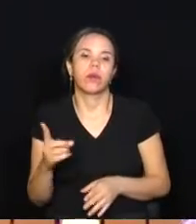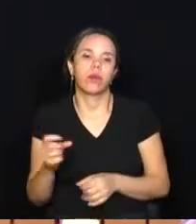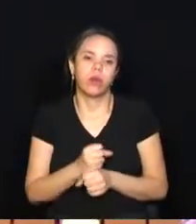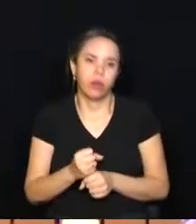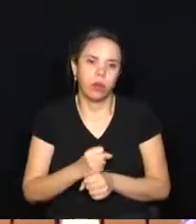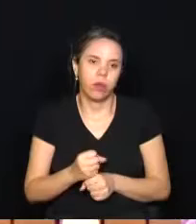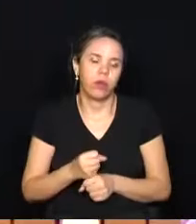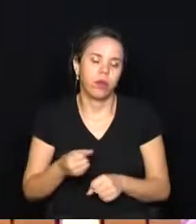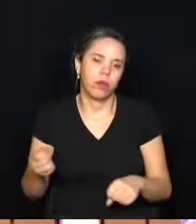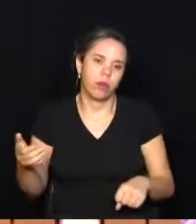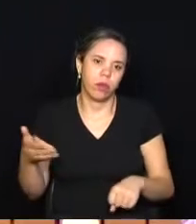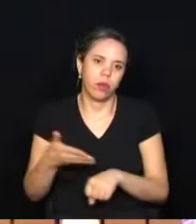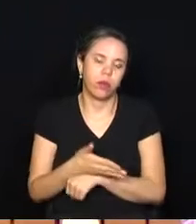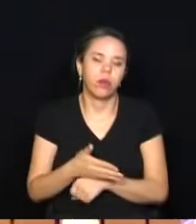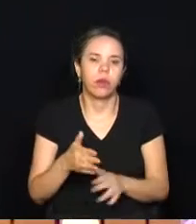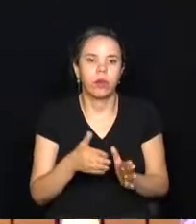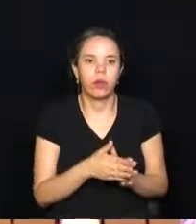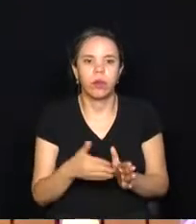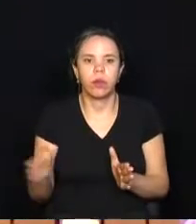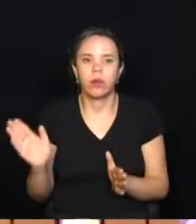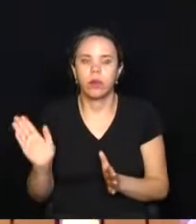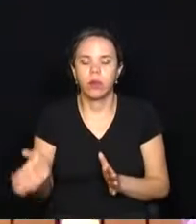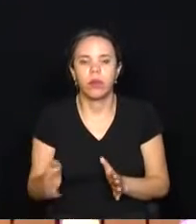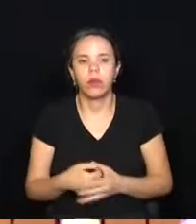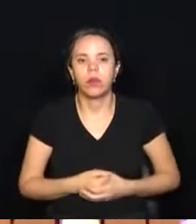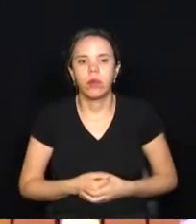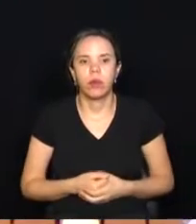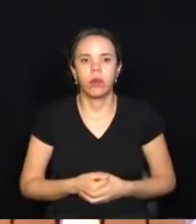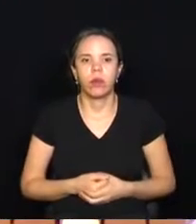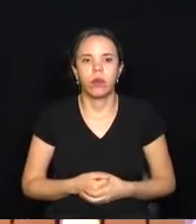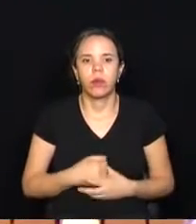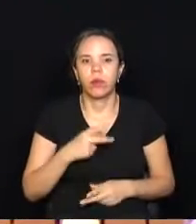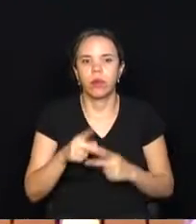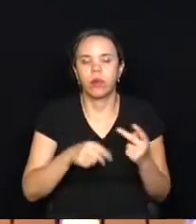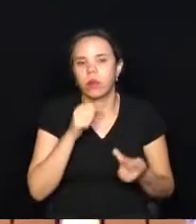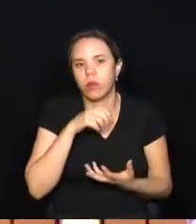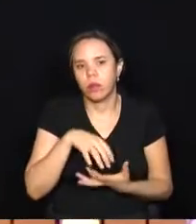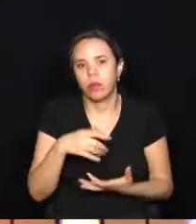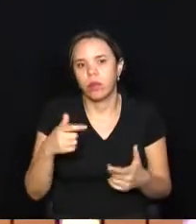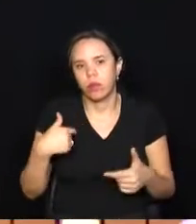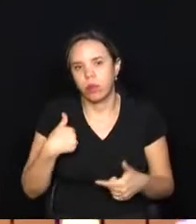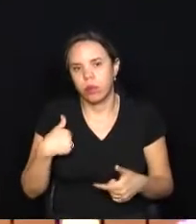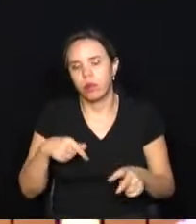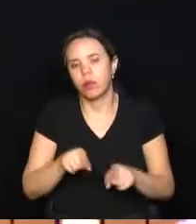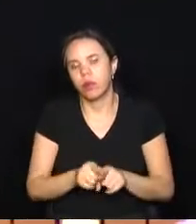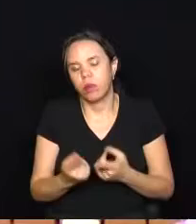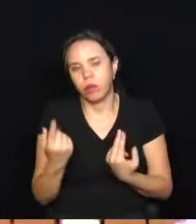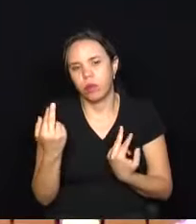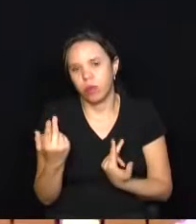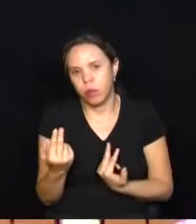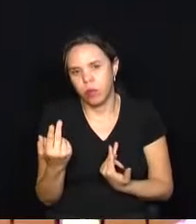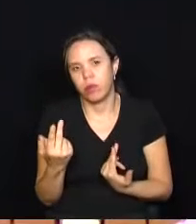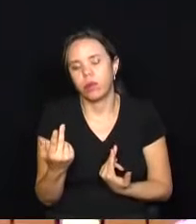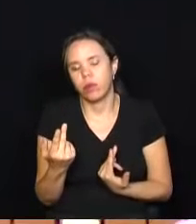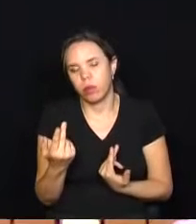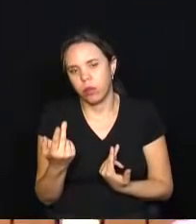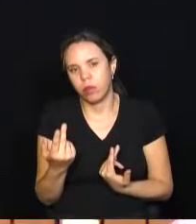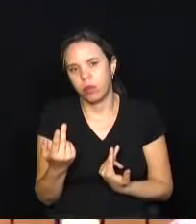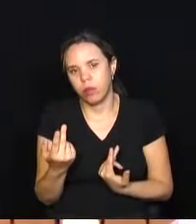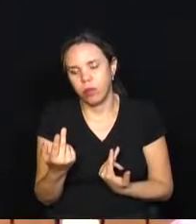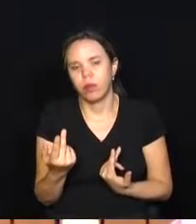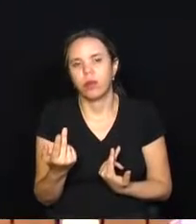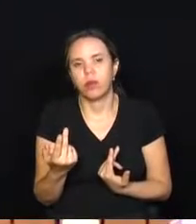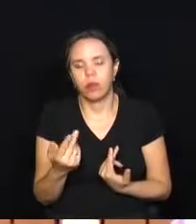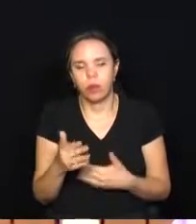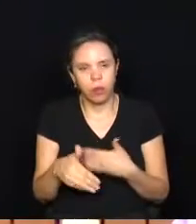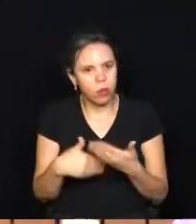já entrei na fase dos idosos, e onde eu tenho que verificar cada